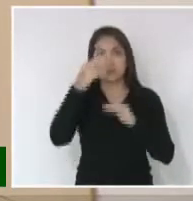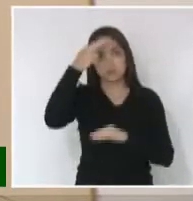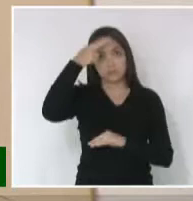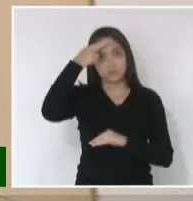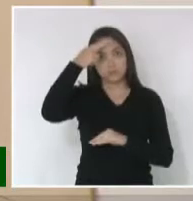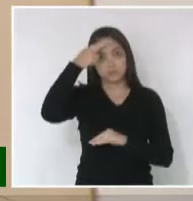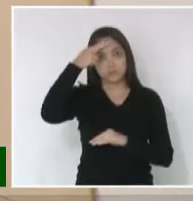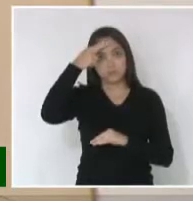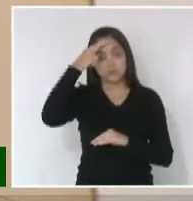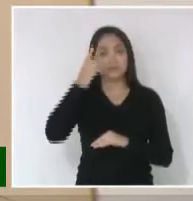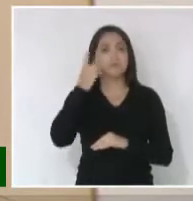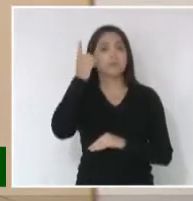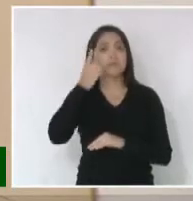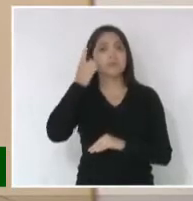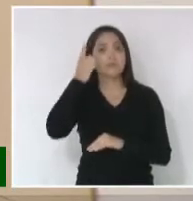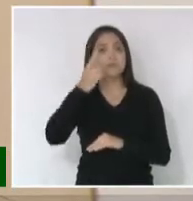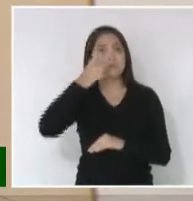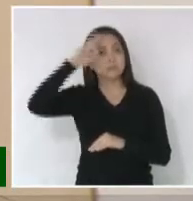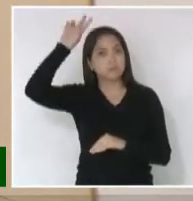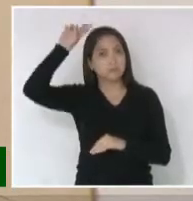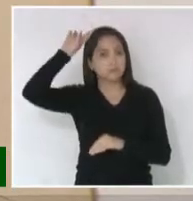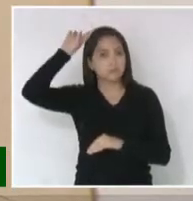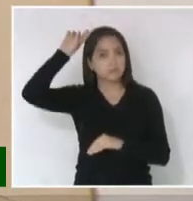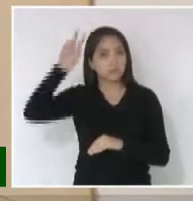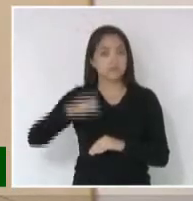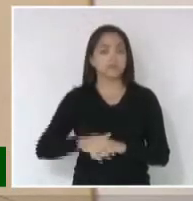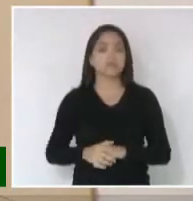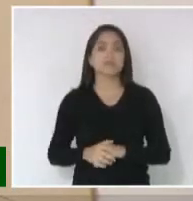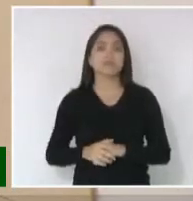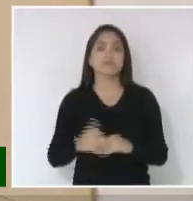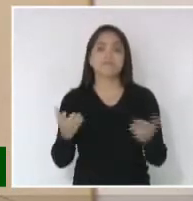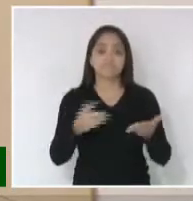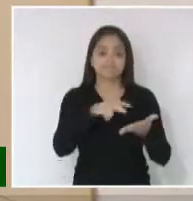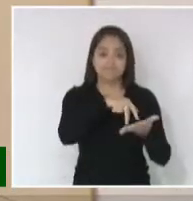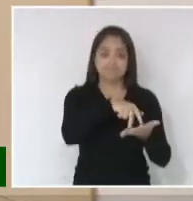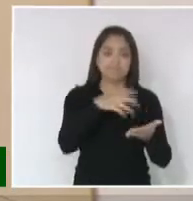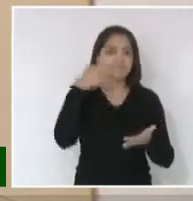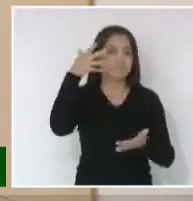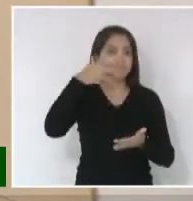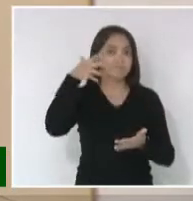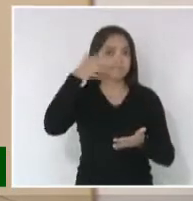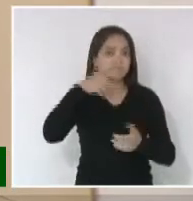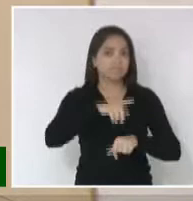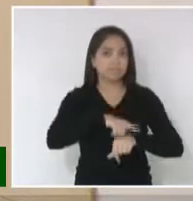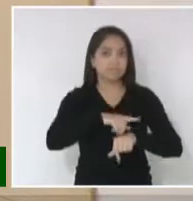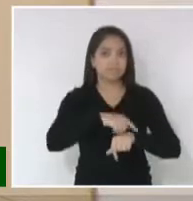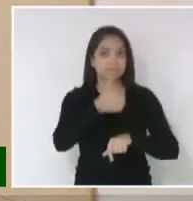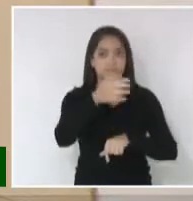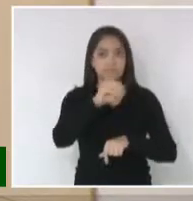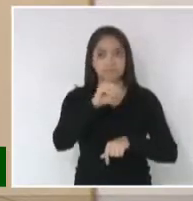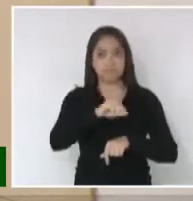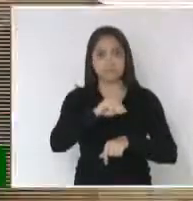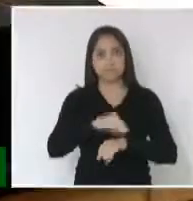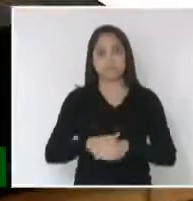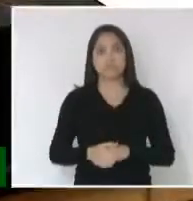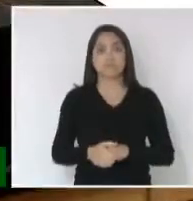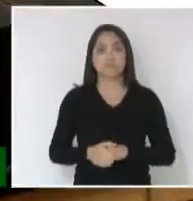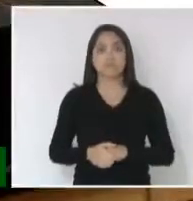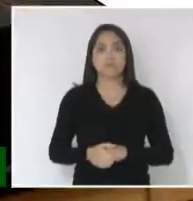o deputado Dr. Vicente Augusto Caropreso está com a palavra por até 10 minutos.